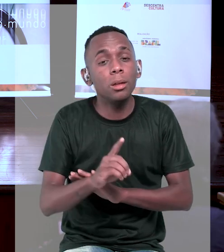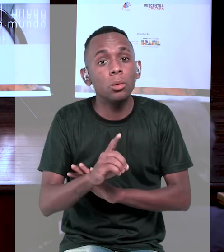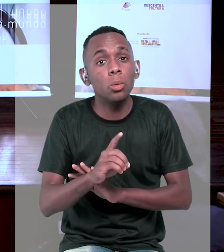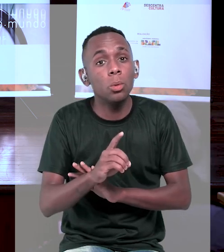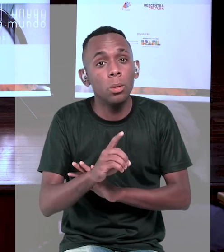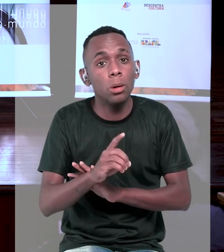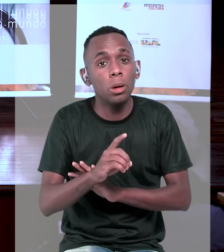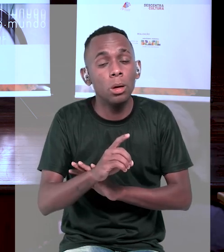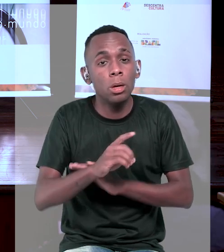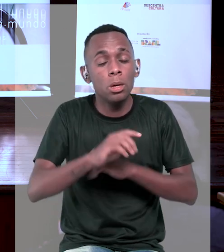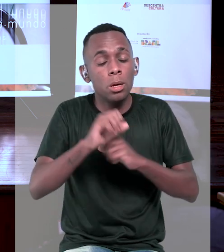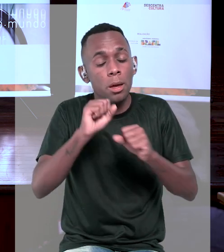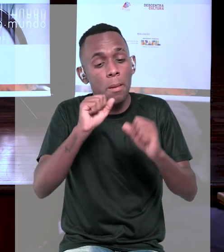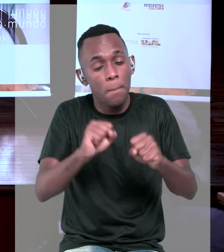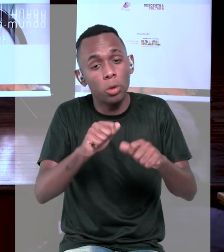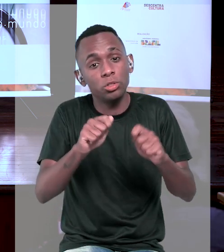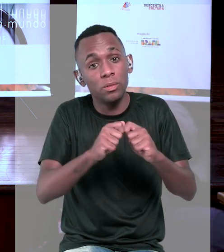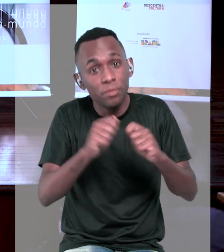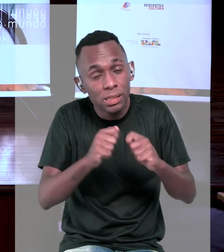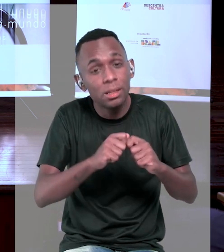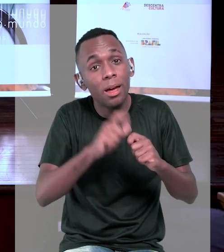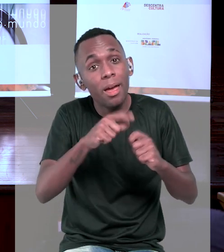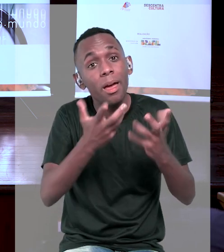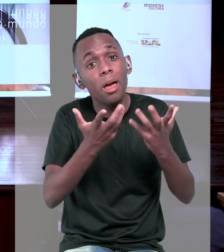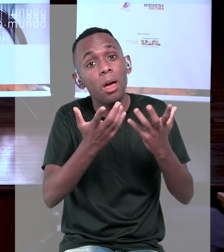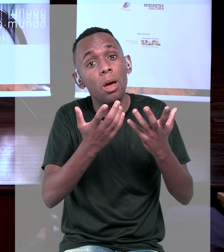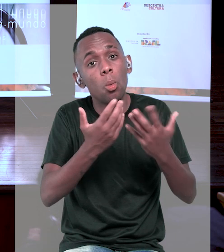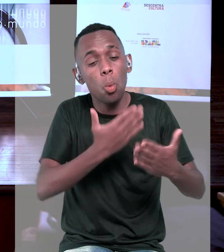Isso na União Europeia. Essa discussão já avançou.